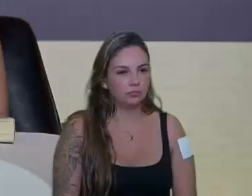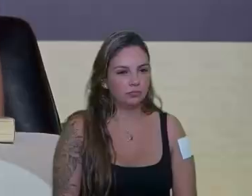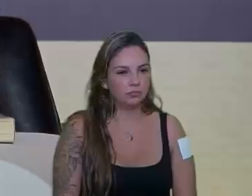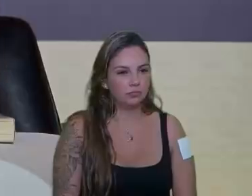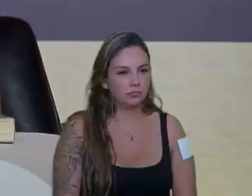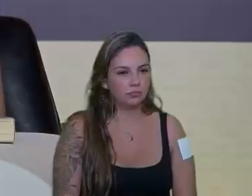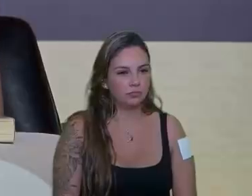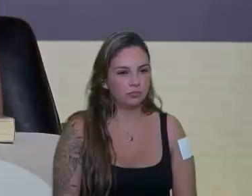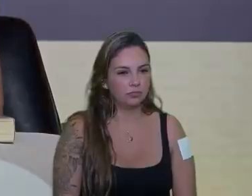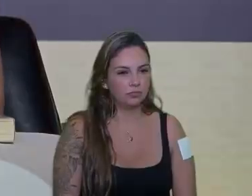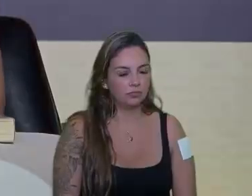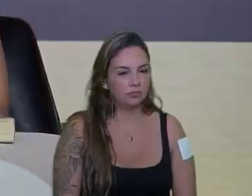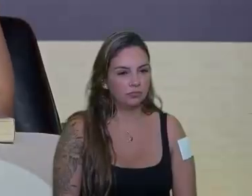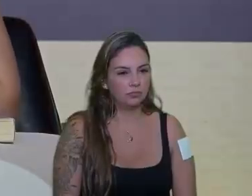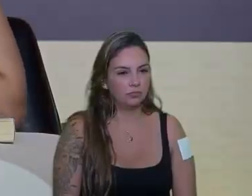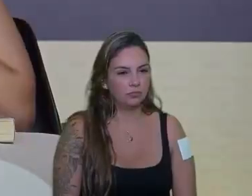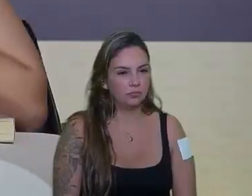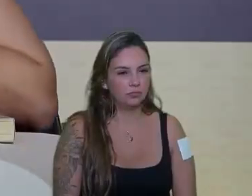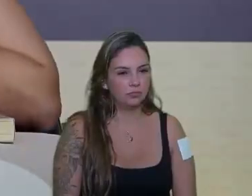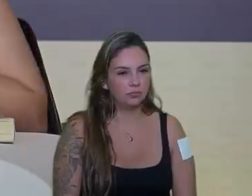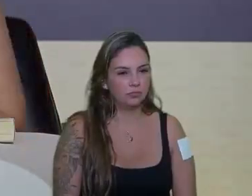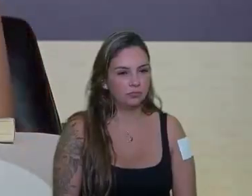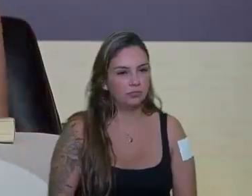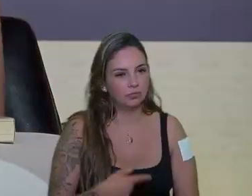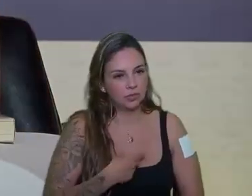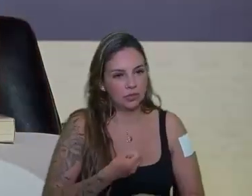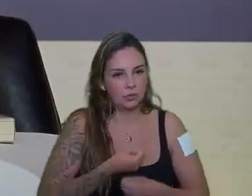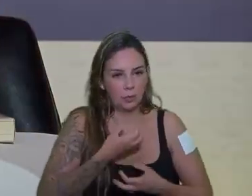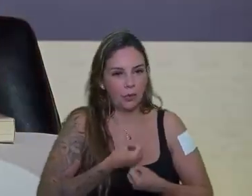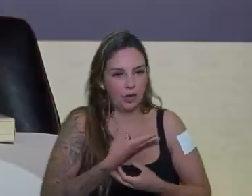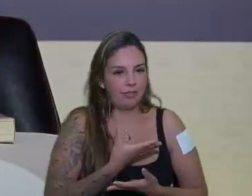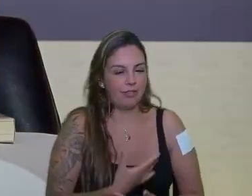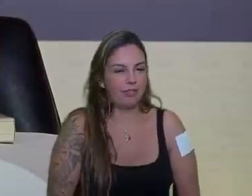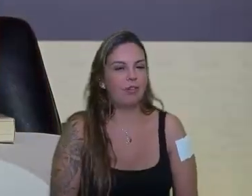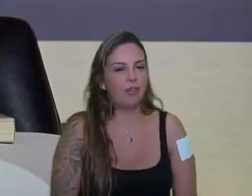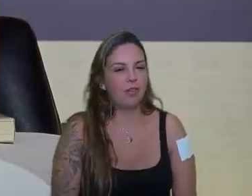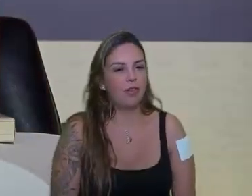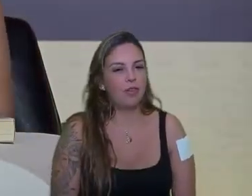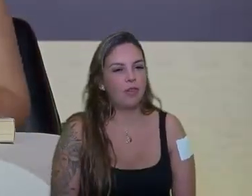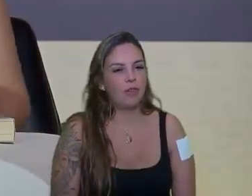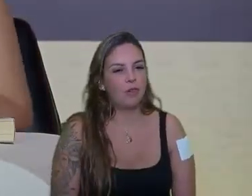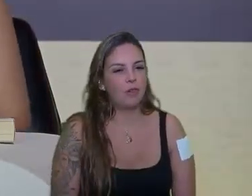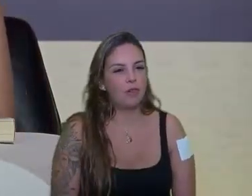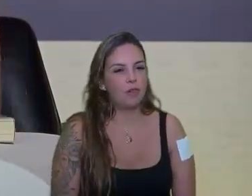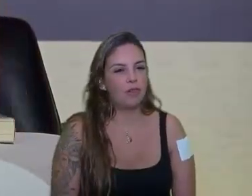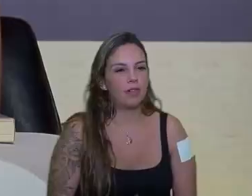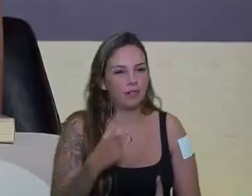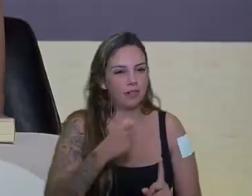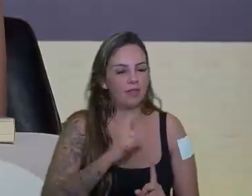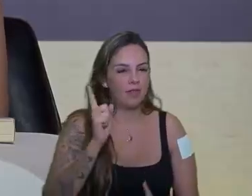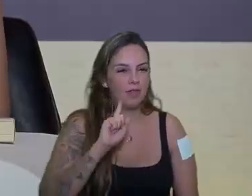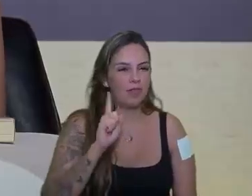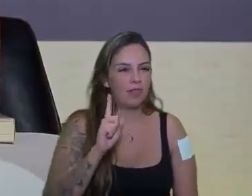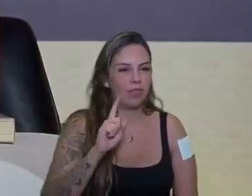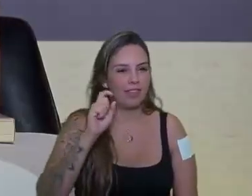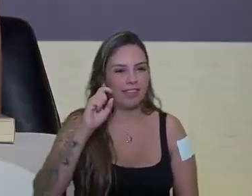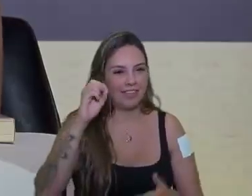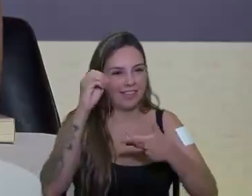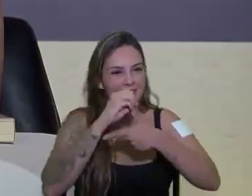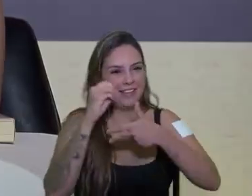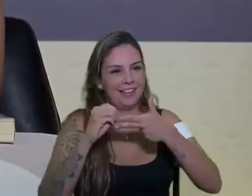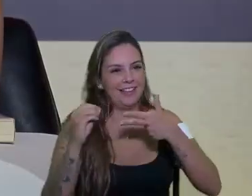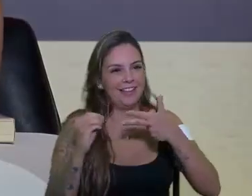Eu sempre achei robótico. Eu sou da poesia, eu sou do Pessoa, eu não sou do